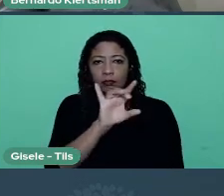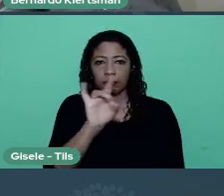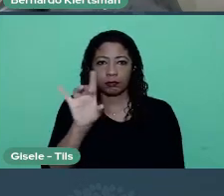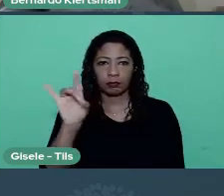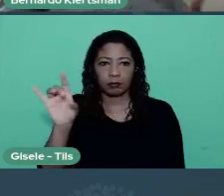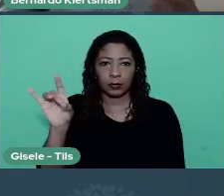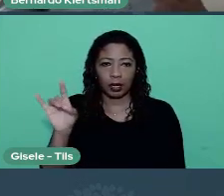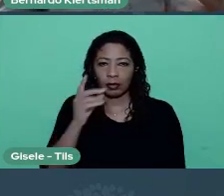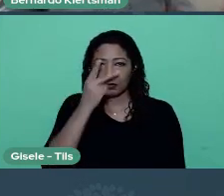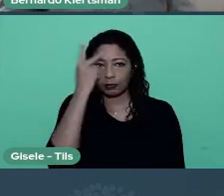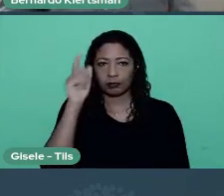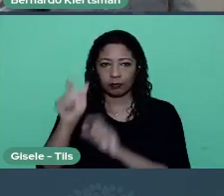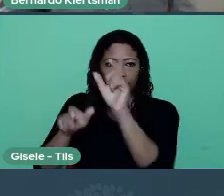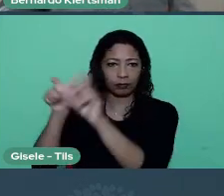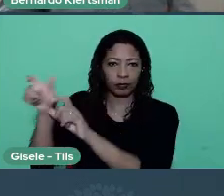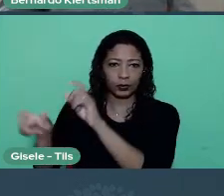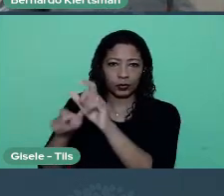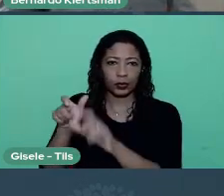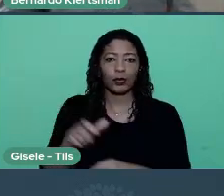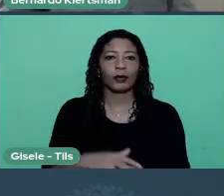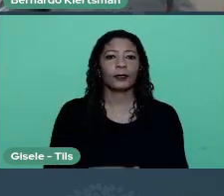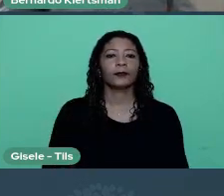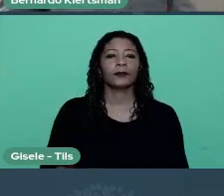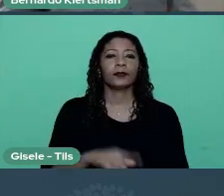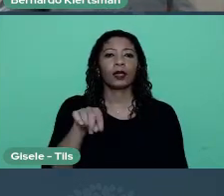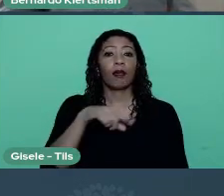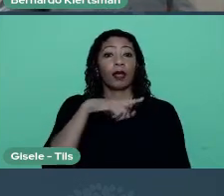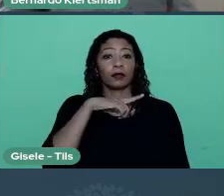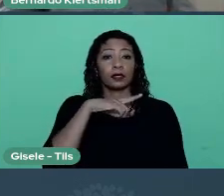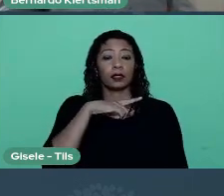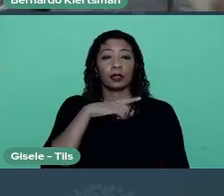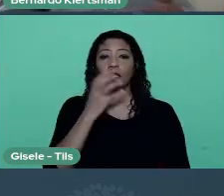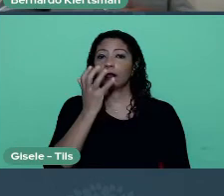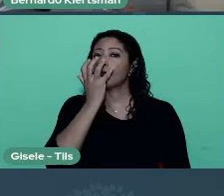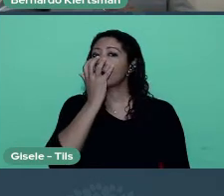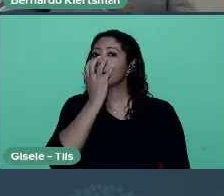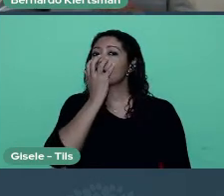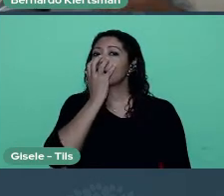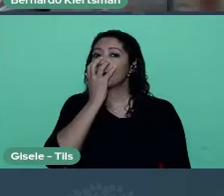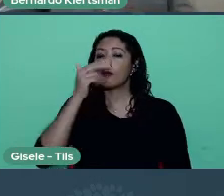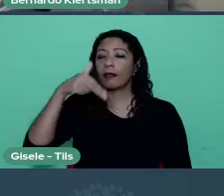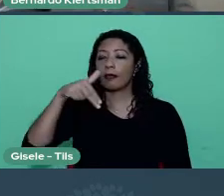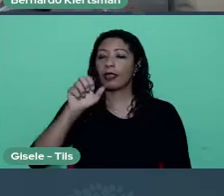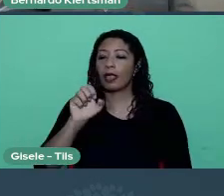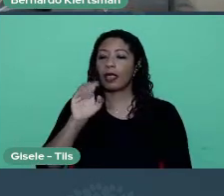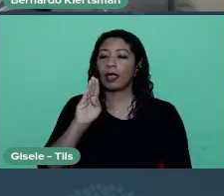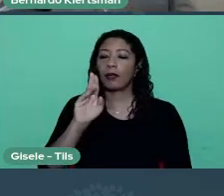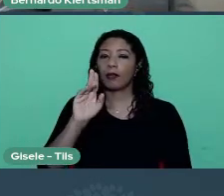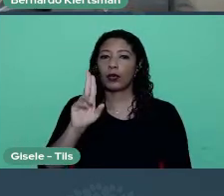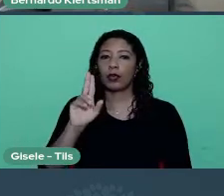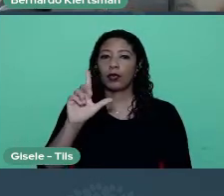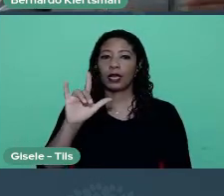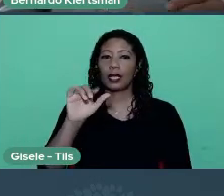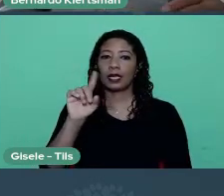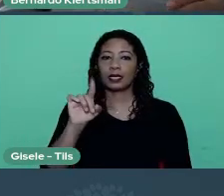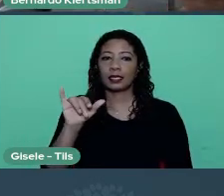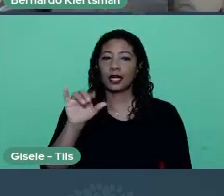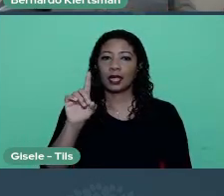cada indivíduo, você tem aí, né, o nebulizador que você pode utilizar em qualquer faixa etária,